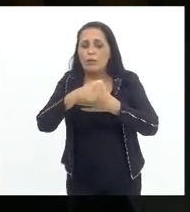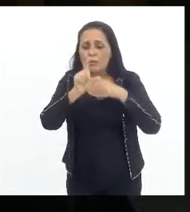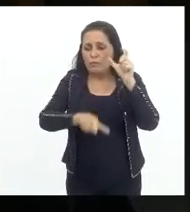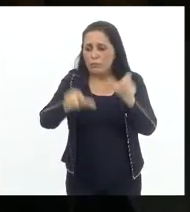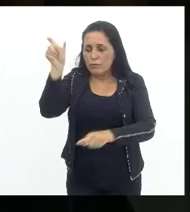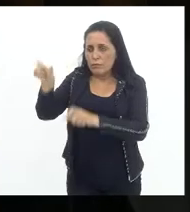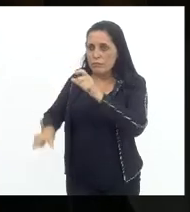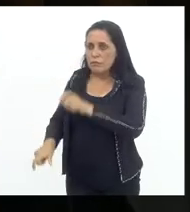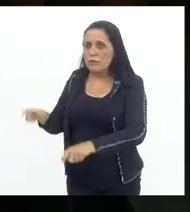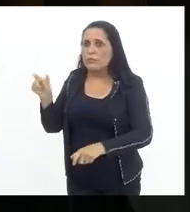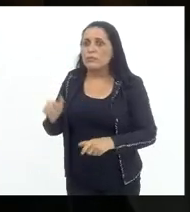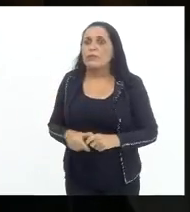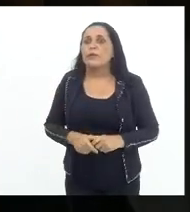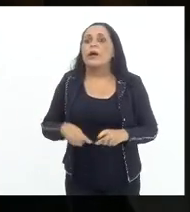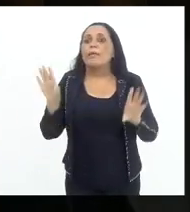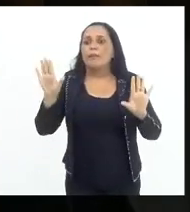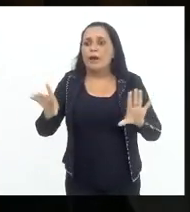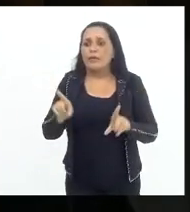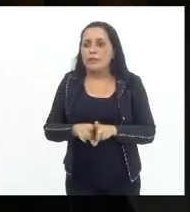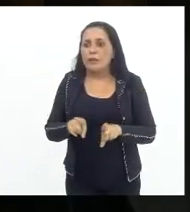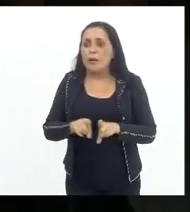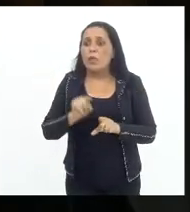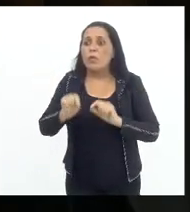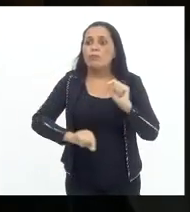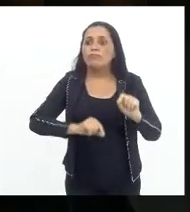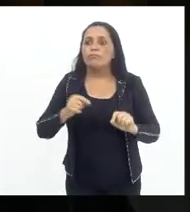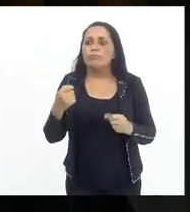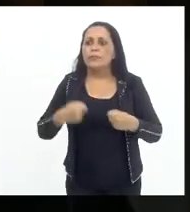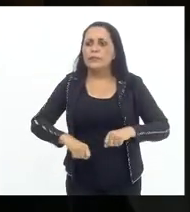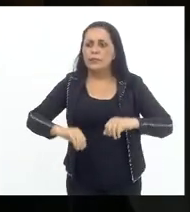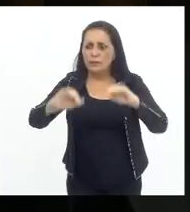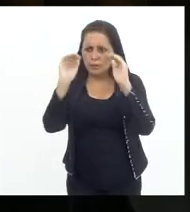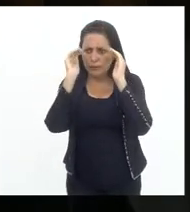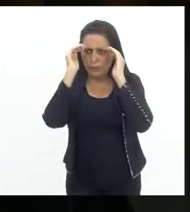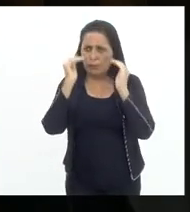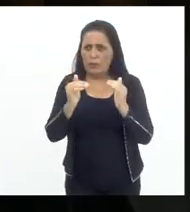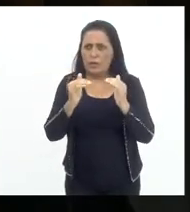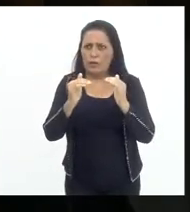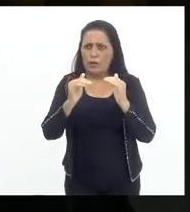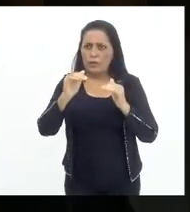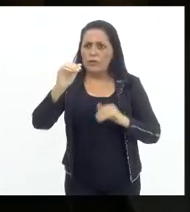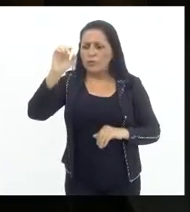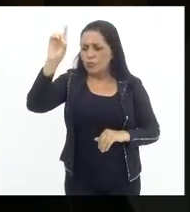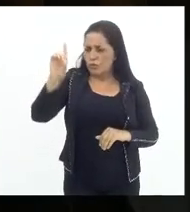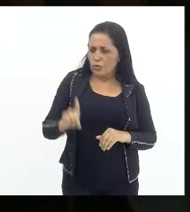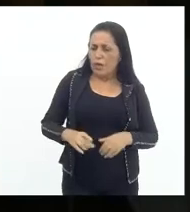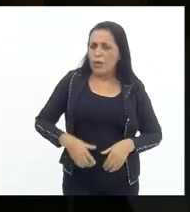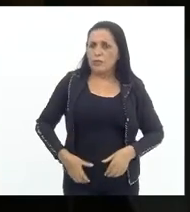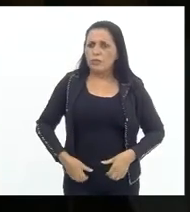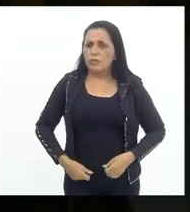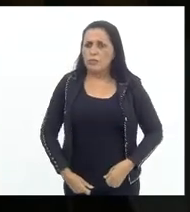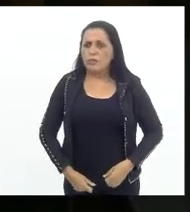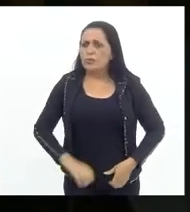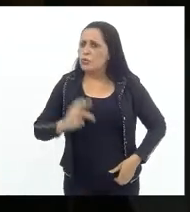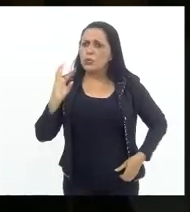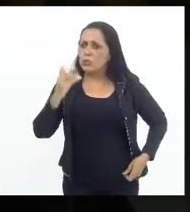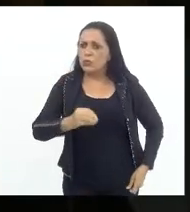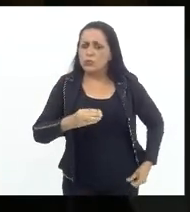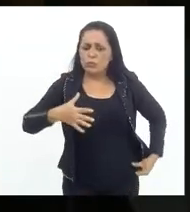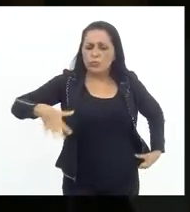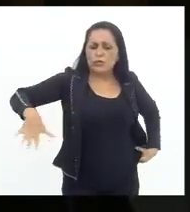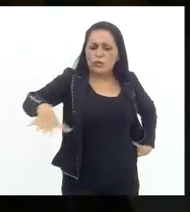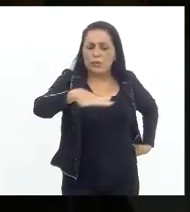Tais devem ser respeitados mas também né que precisam respeitar né os direitos dos cidadãos o direito de modo geral Esse é um trabalho